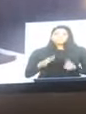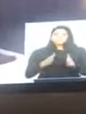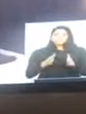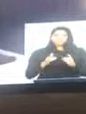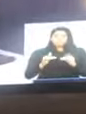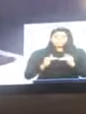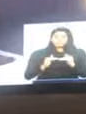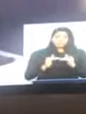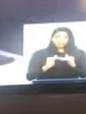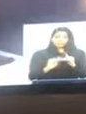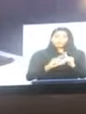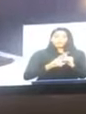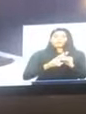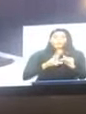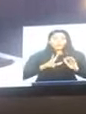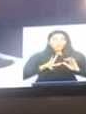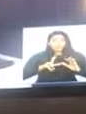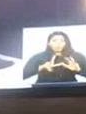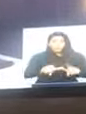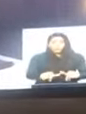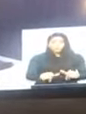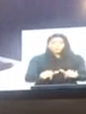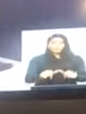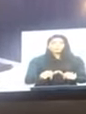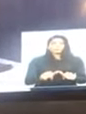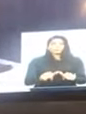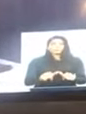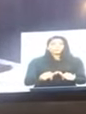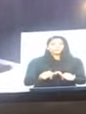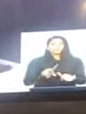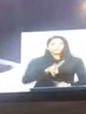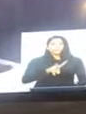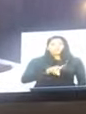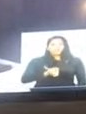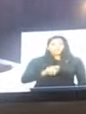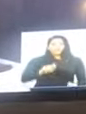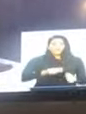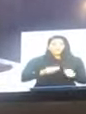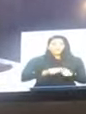na parceria com o governo do estado e a prefeitura, será feita a drenagem